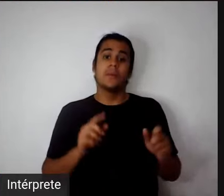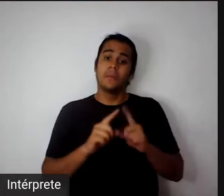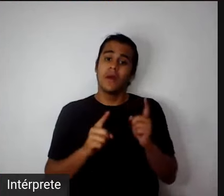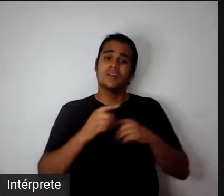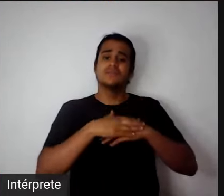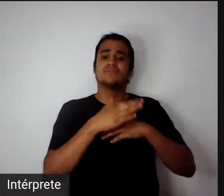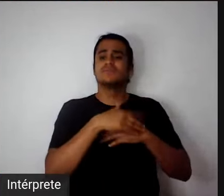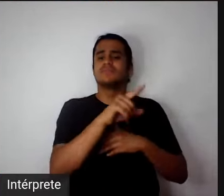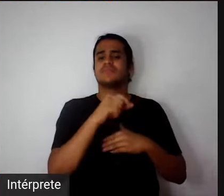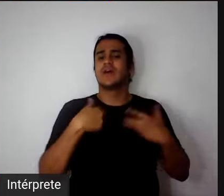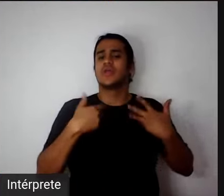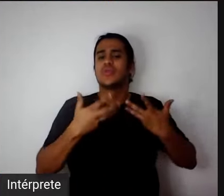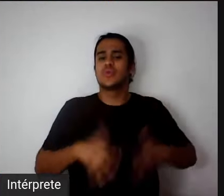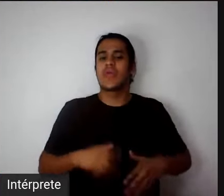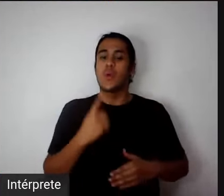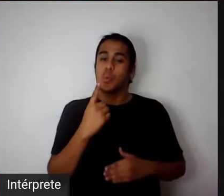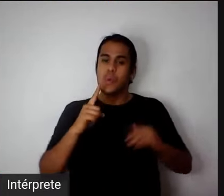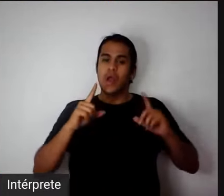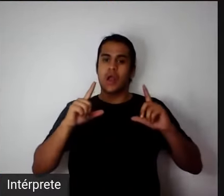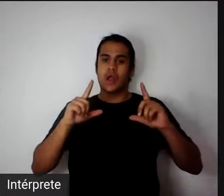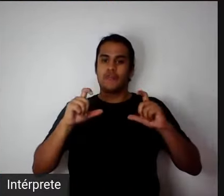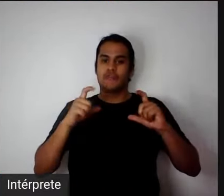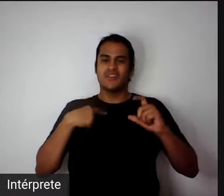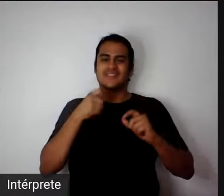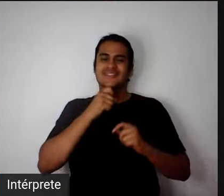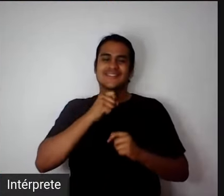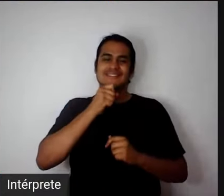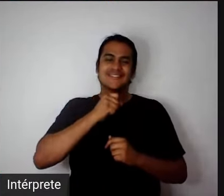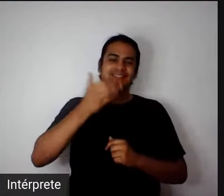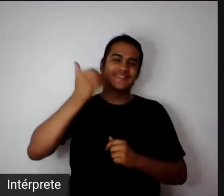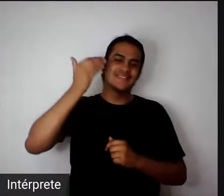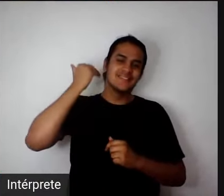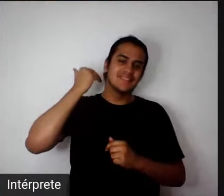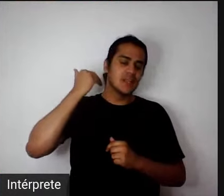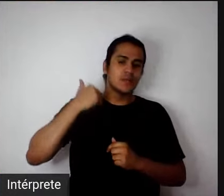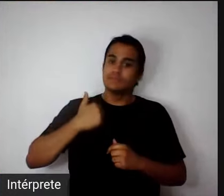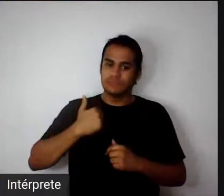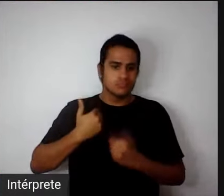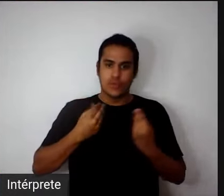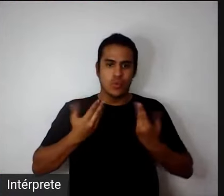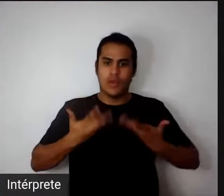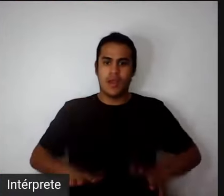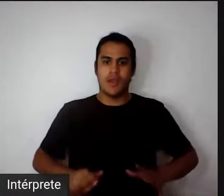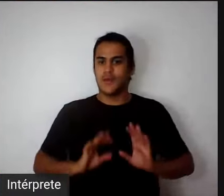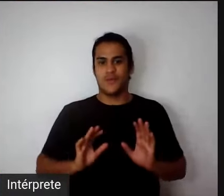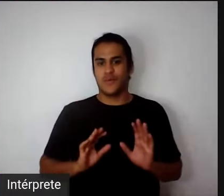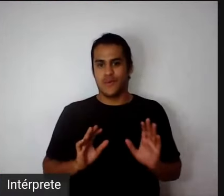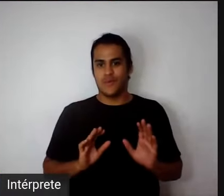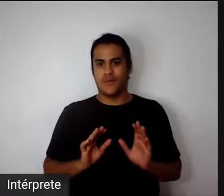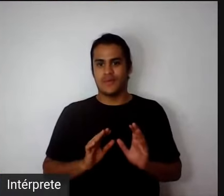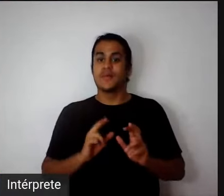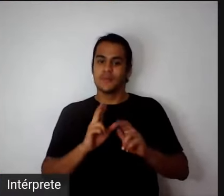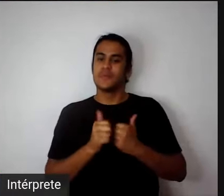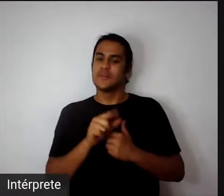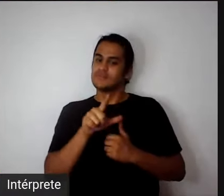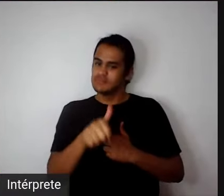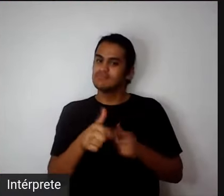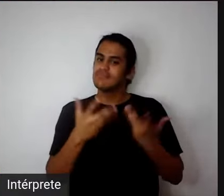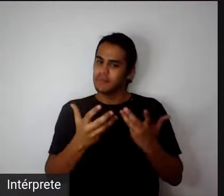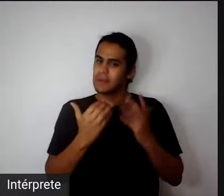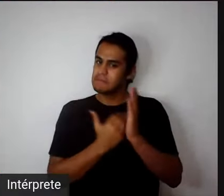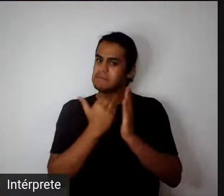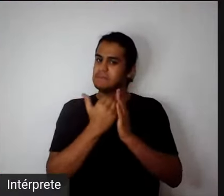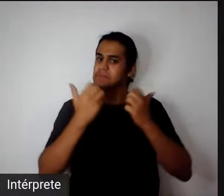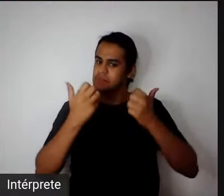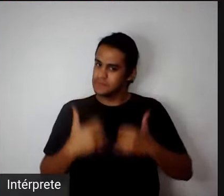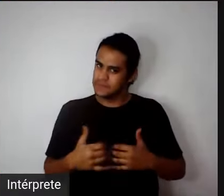mostrar uma foto sequer da forma clássica e moldura na parede. E eu queria falar um pouquinho mais disso também. Então,